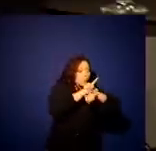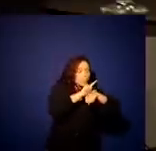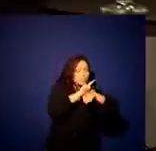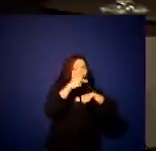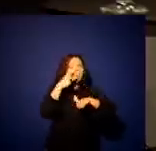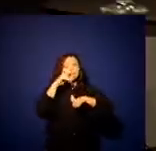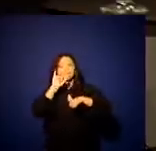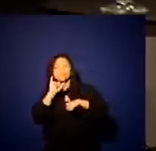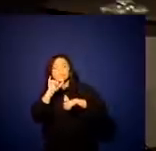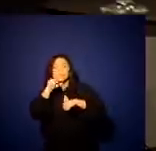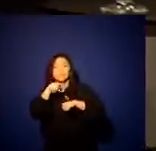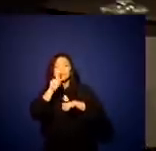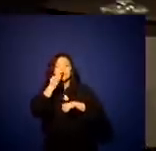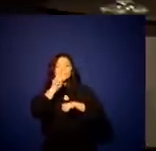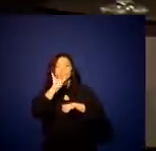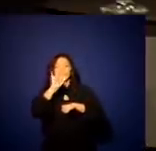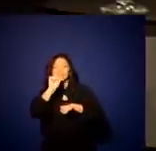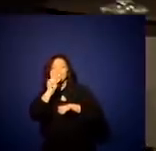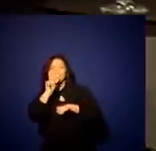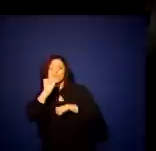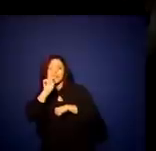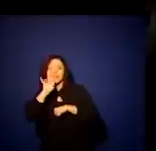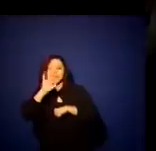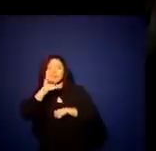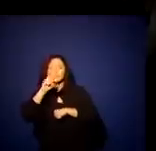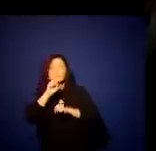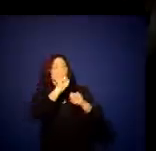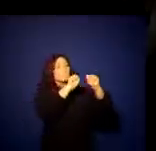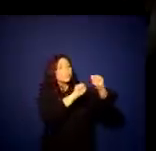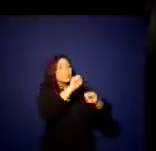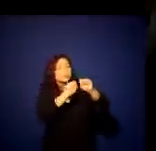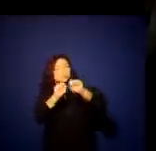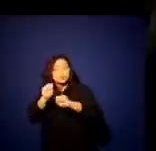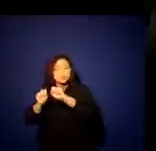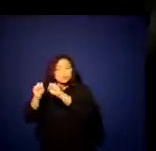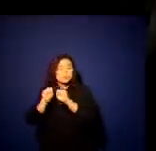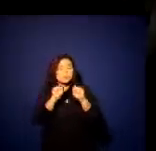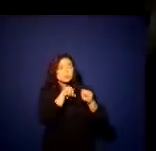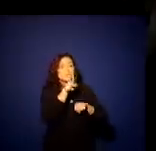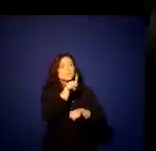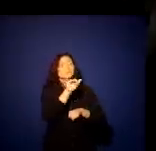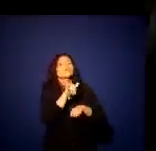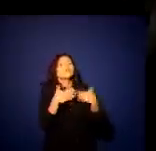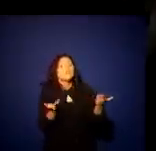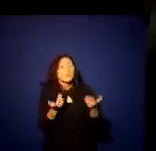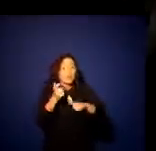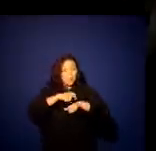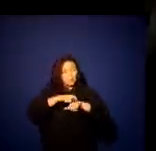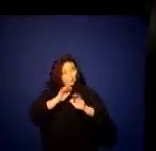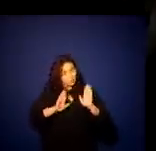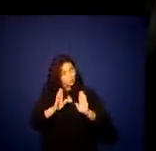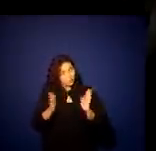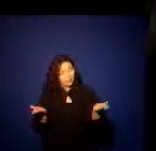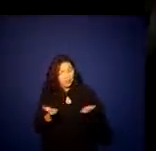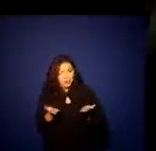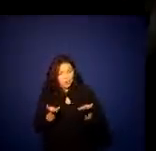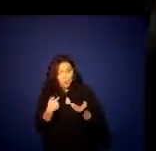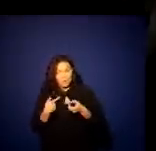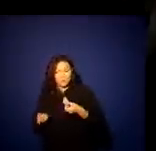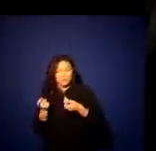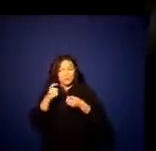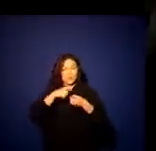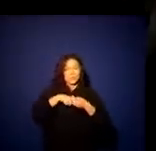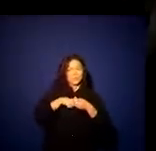conviver bit nessas companhias Então é eu acho que a gente tá num momento do mercado voltando para o primeiro ponto